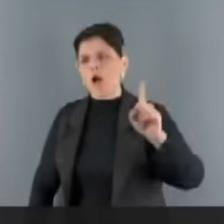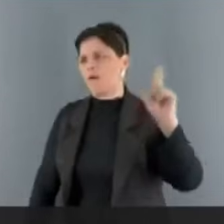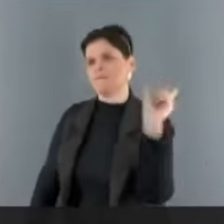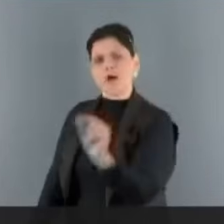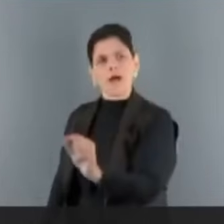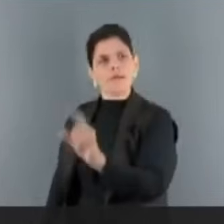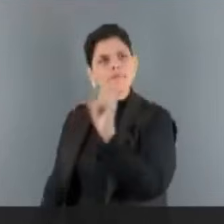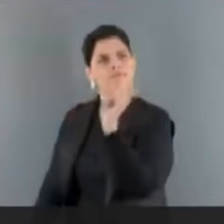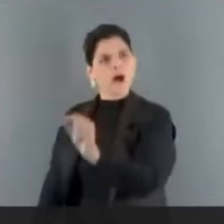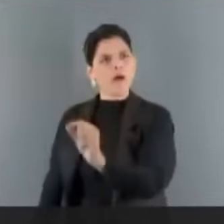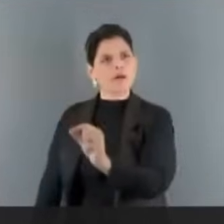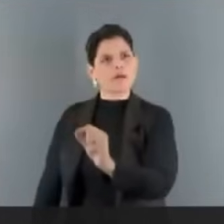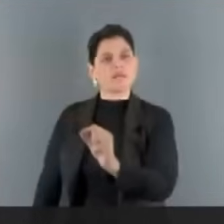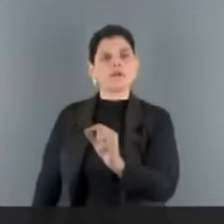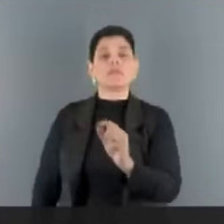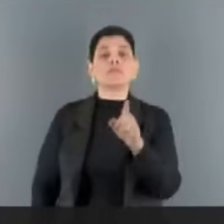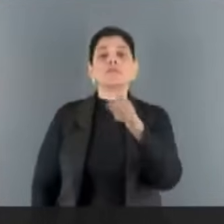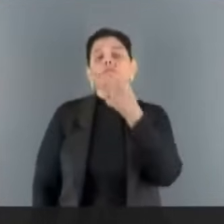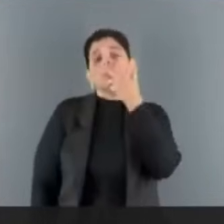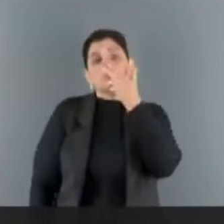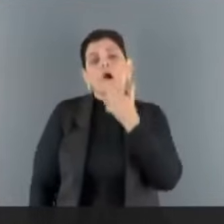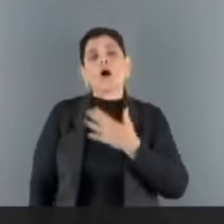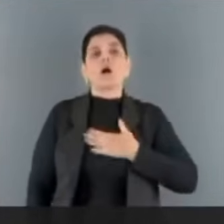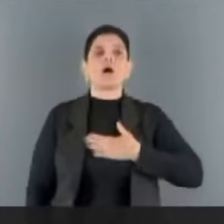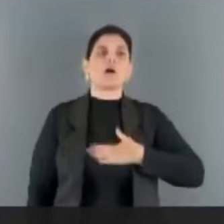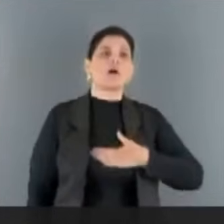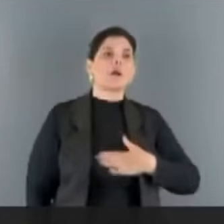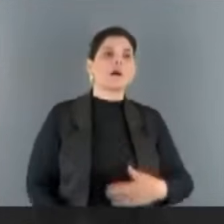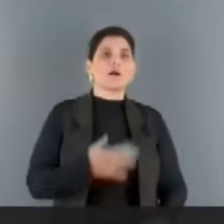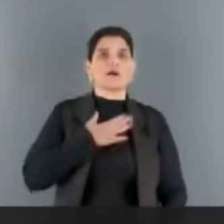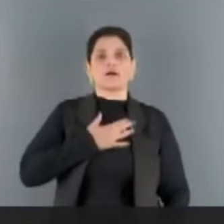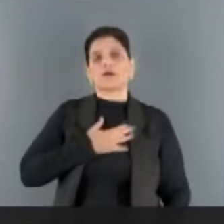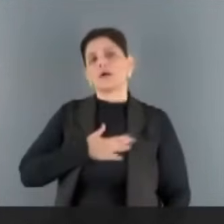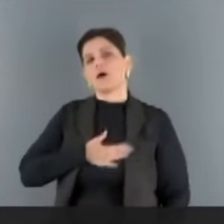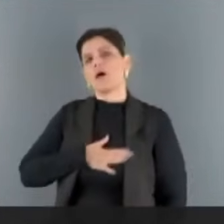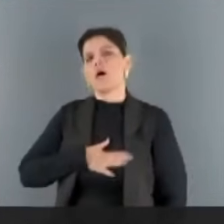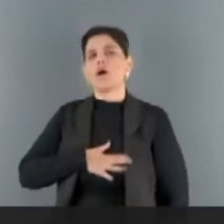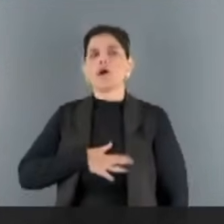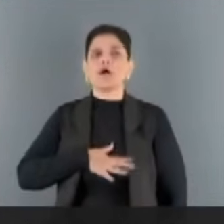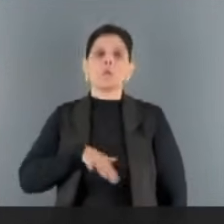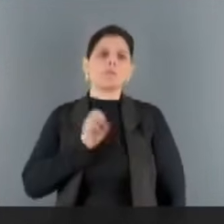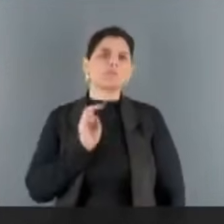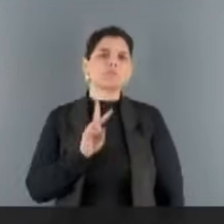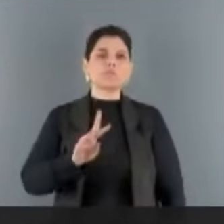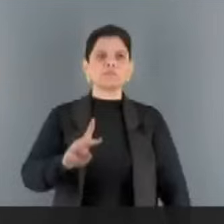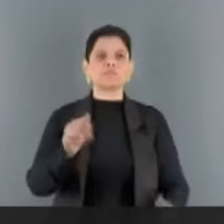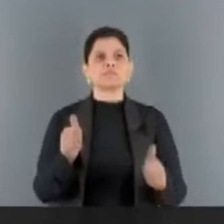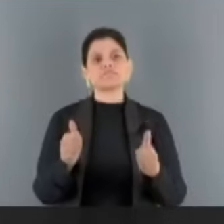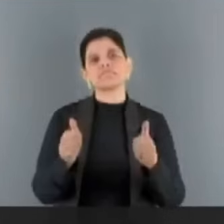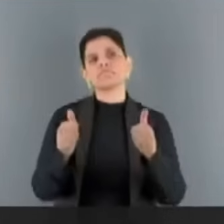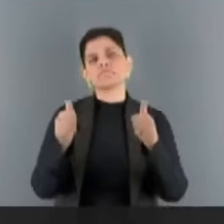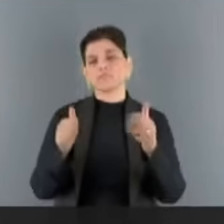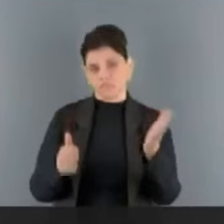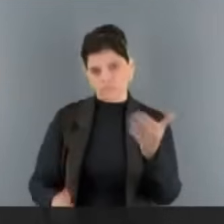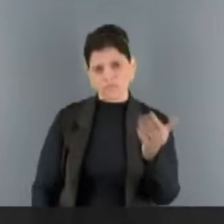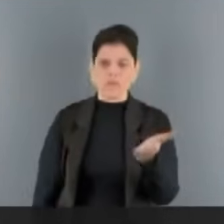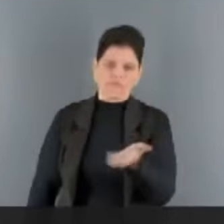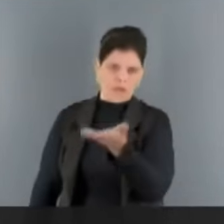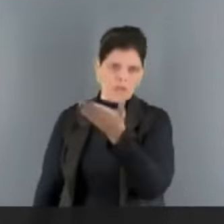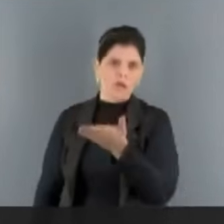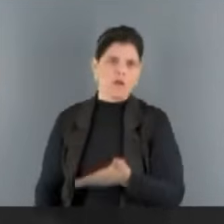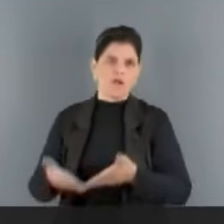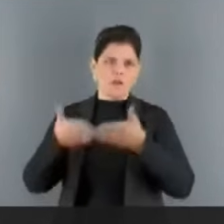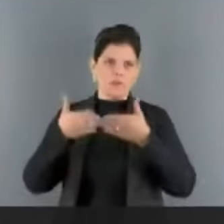ali com uma certa tranquilidade, digamos assim. Então, você está ali, manda o pessoal descer, o senhor vê na